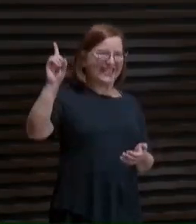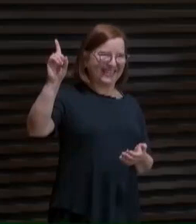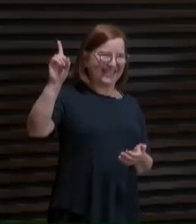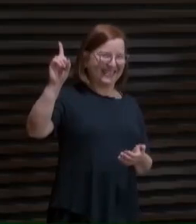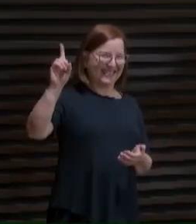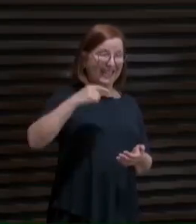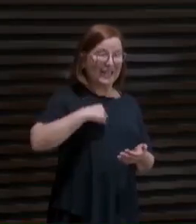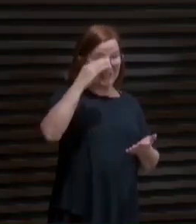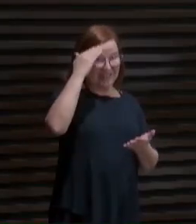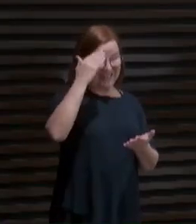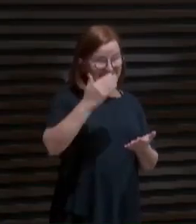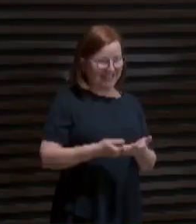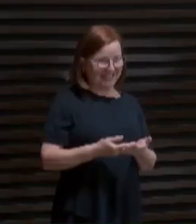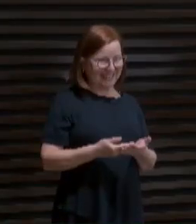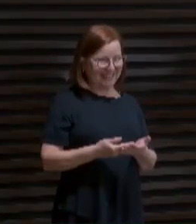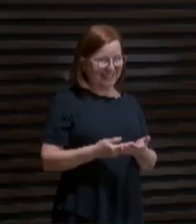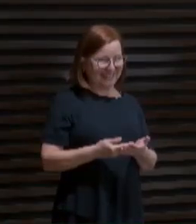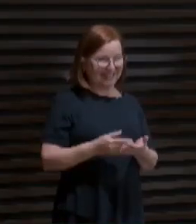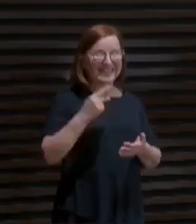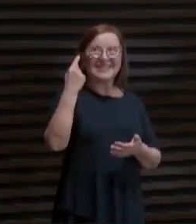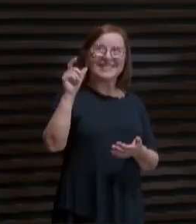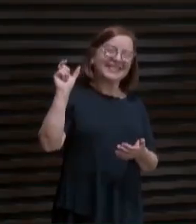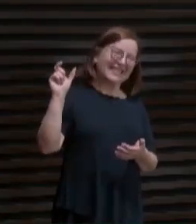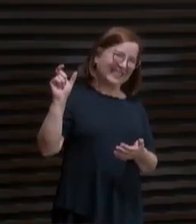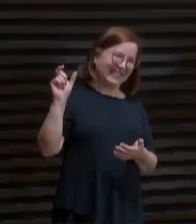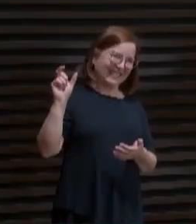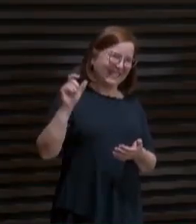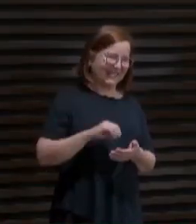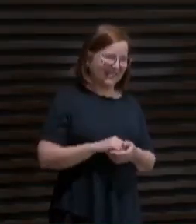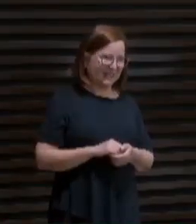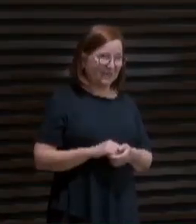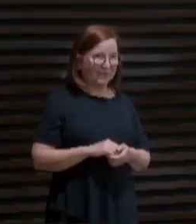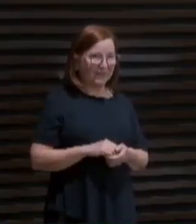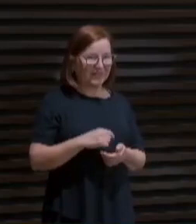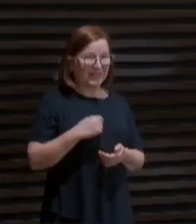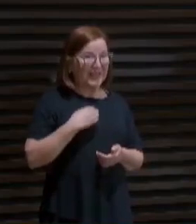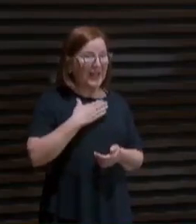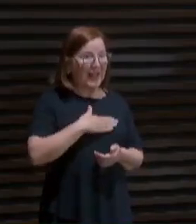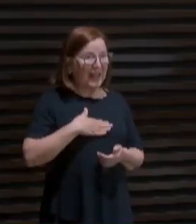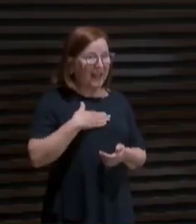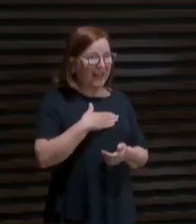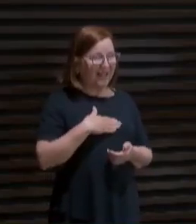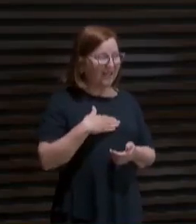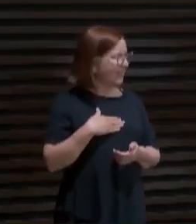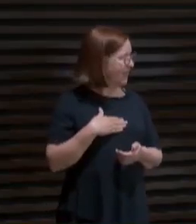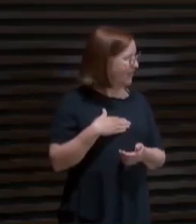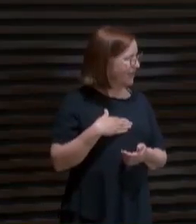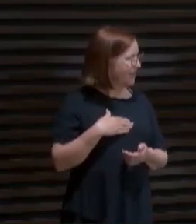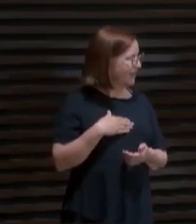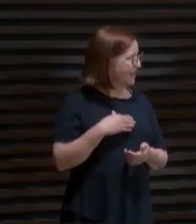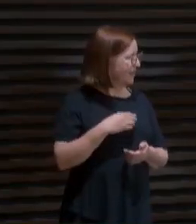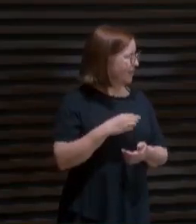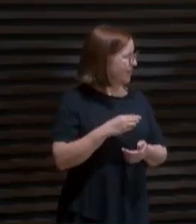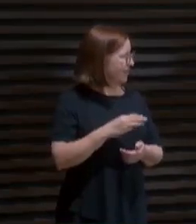Eu creio na tua palavra. Eu gosto de Maria.